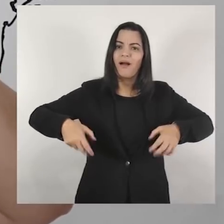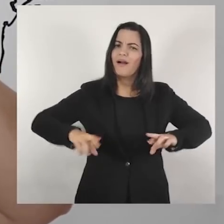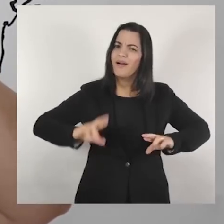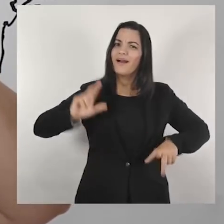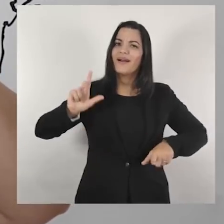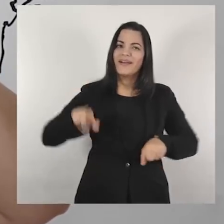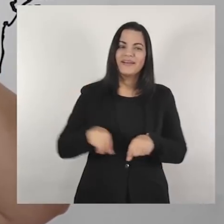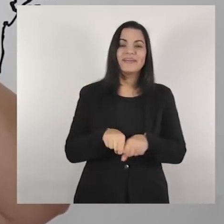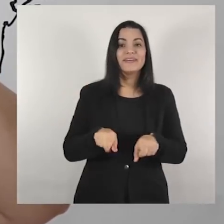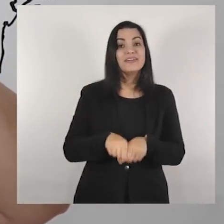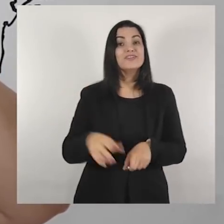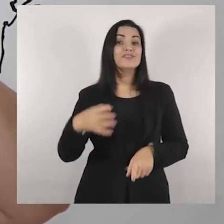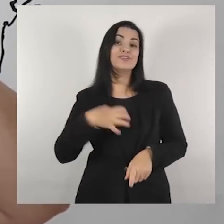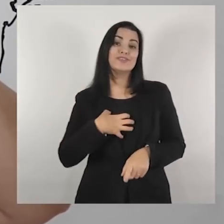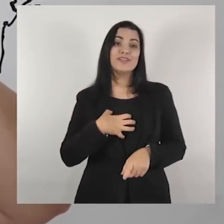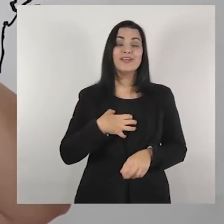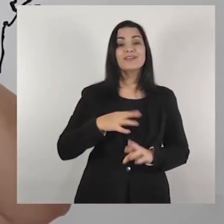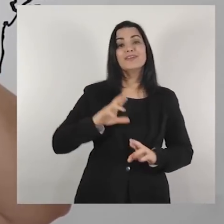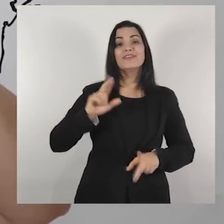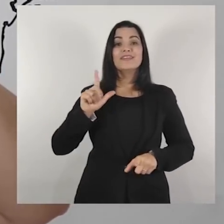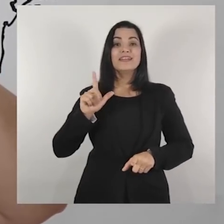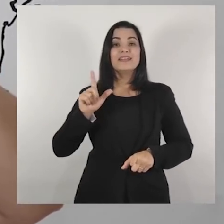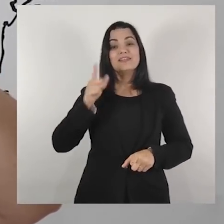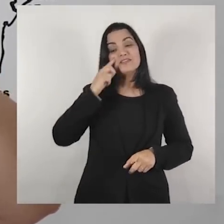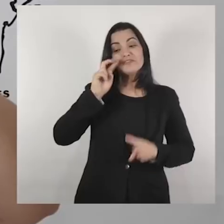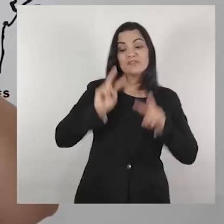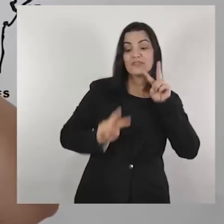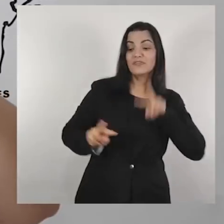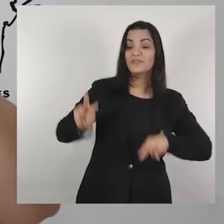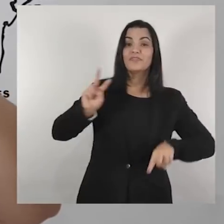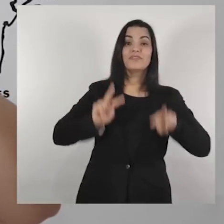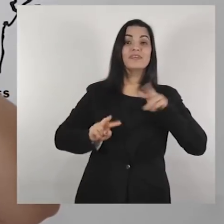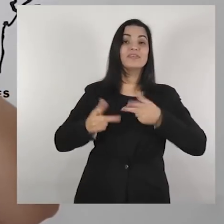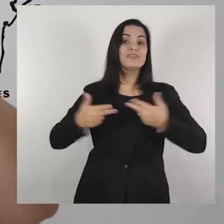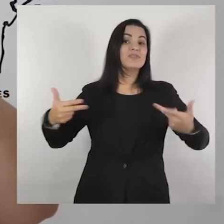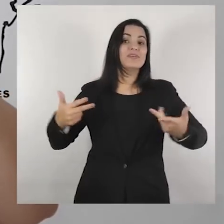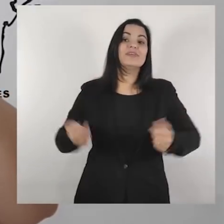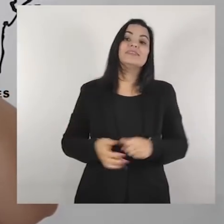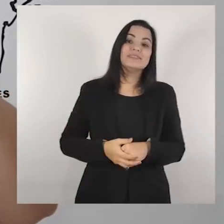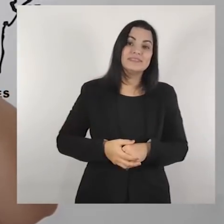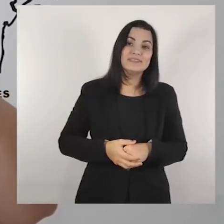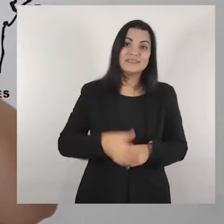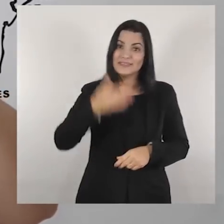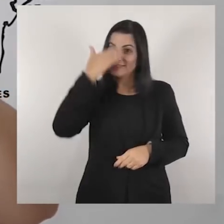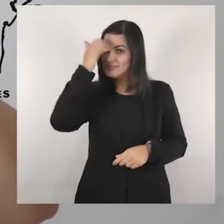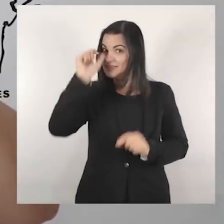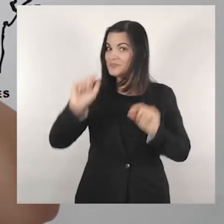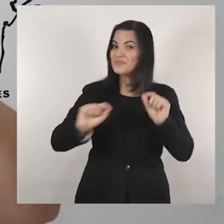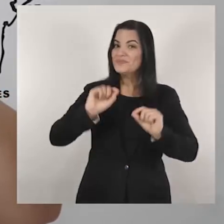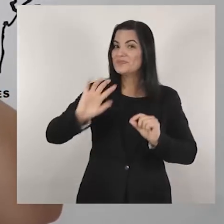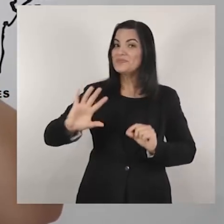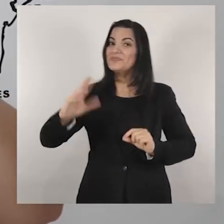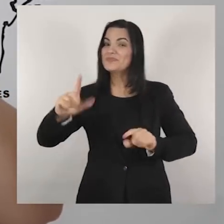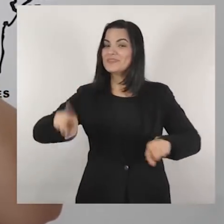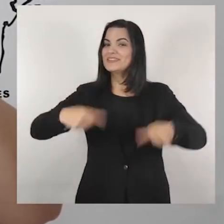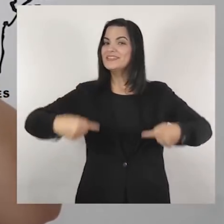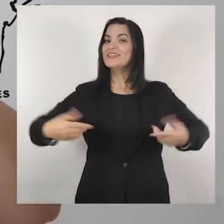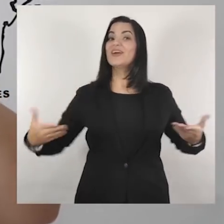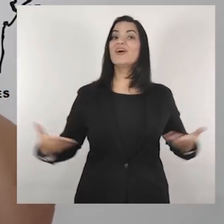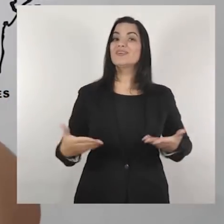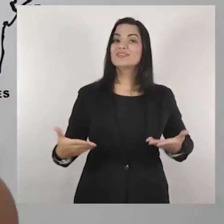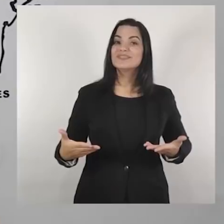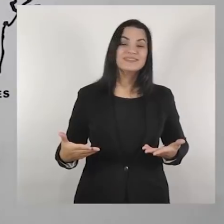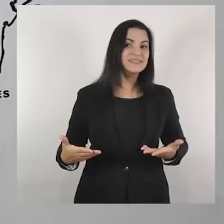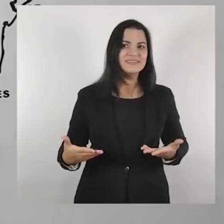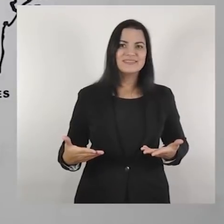então tudo isso que eu estou te mostrando são diferentes pontos de vista. Já sabe o que vai acontecer no